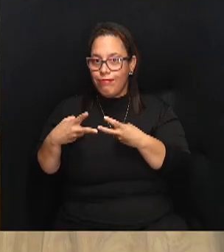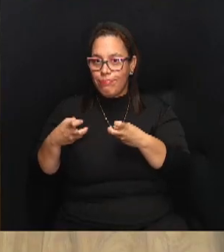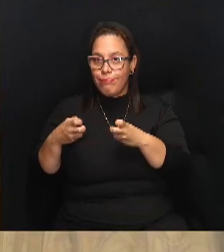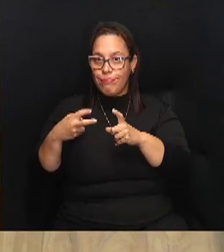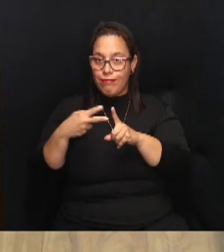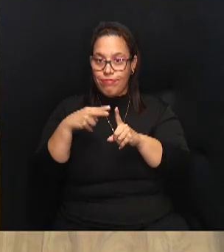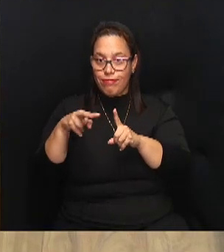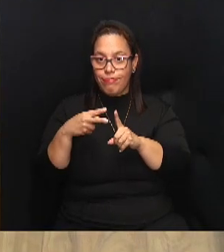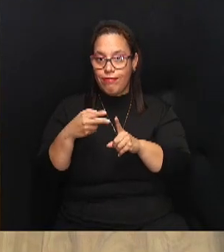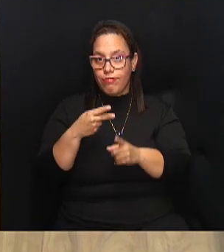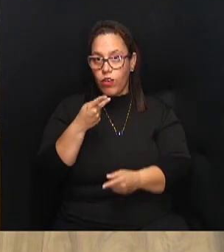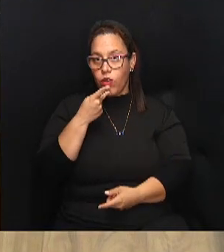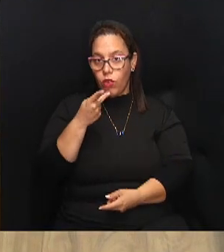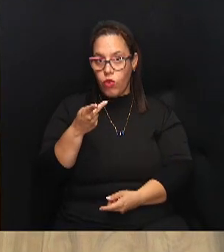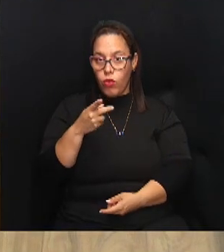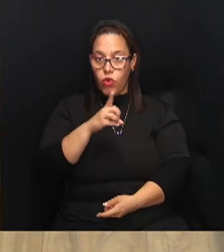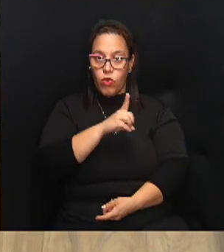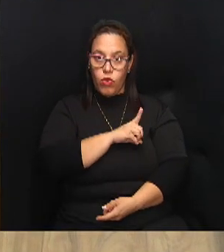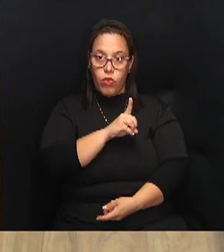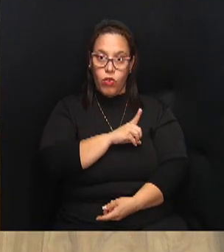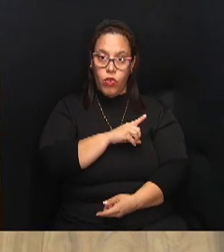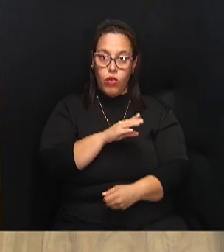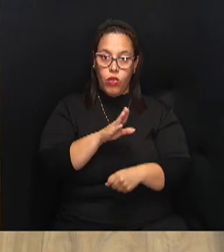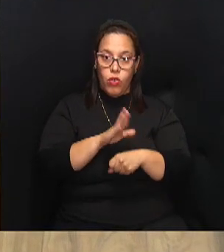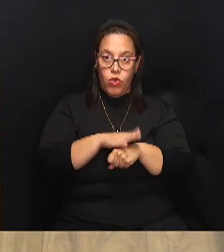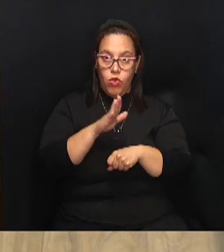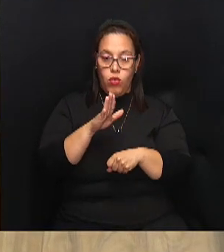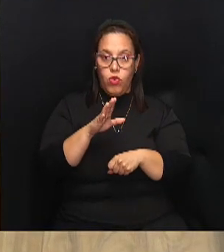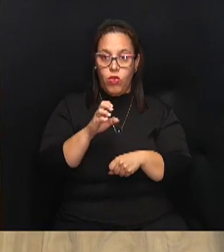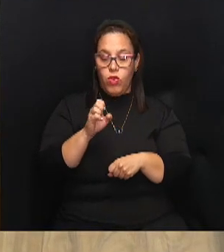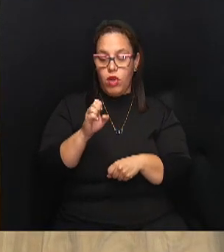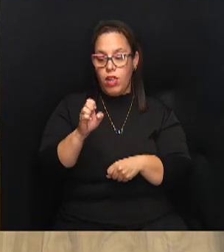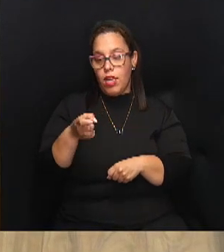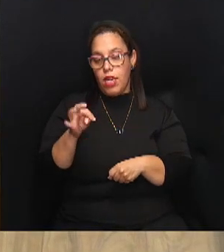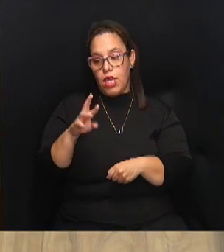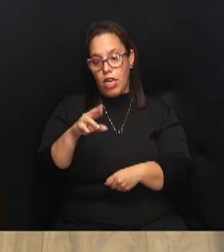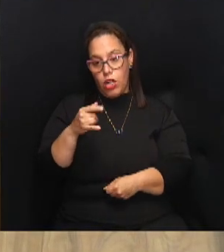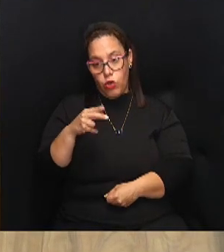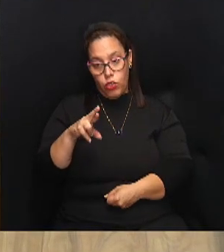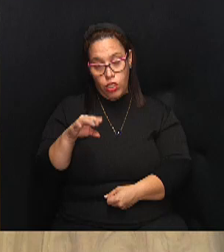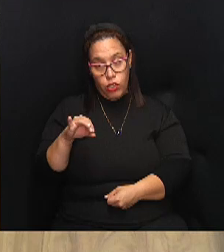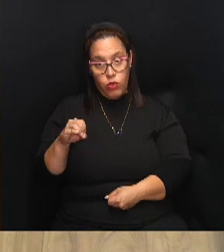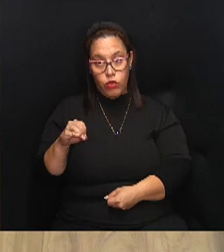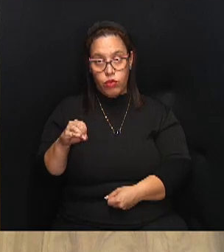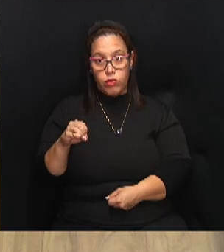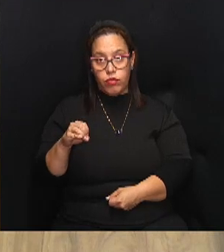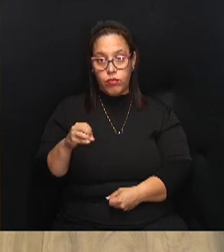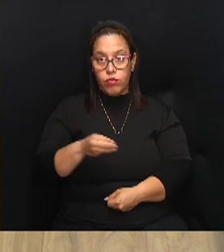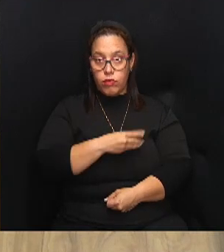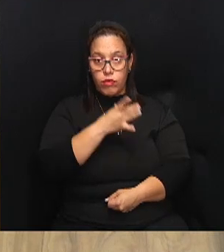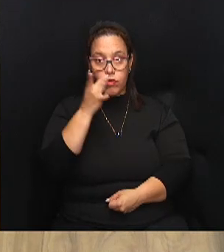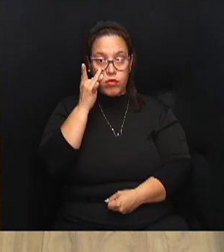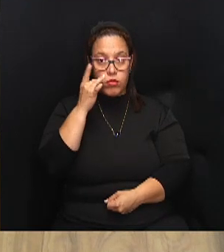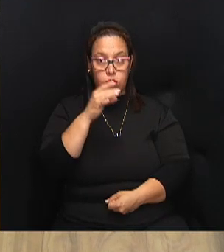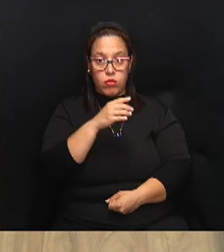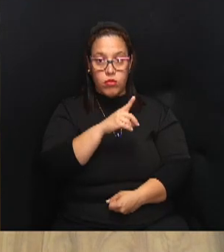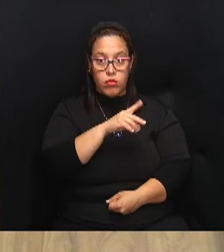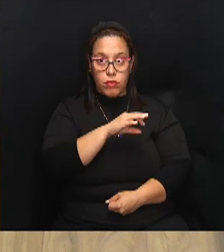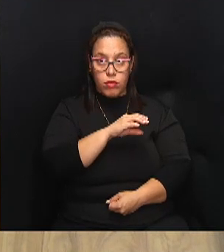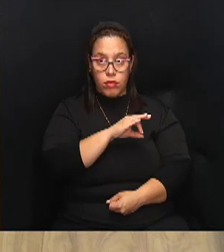fala eu penso na atividade delegada como extraordinário. Porque para mim isso já deveria ser ordinário, a presença da PM quando é chamada, por